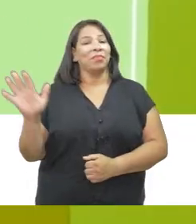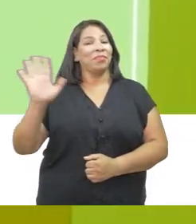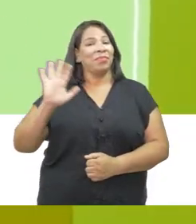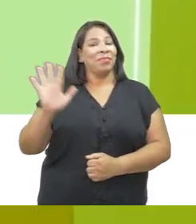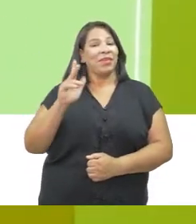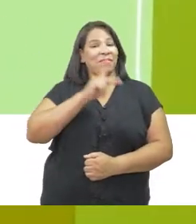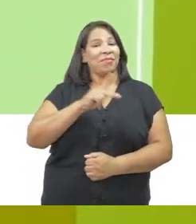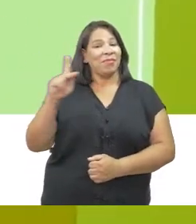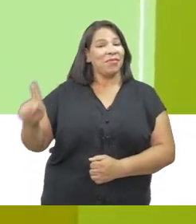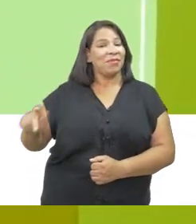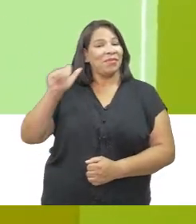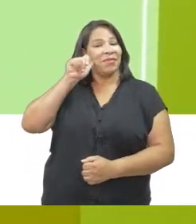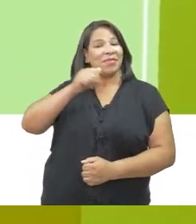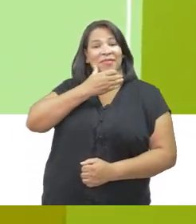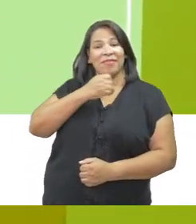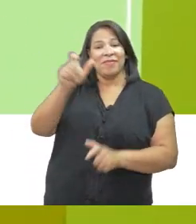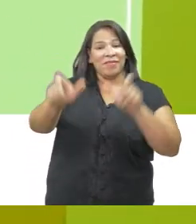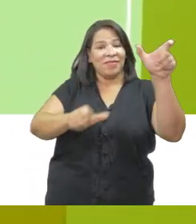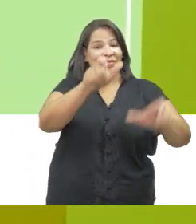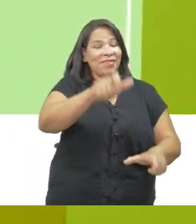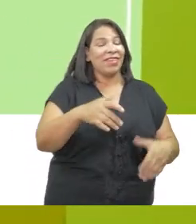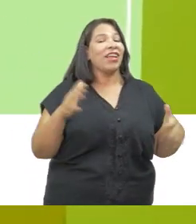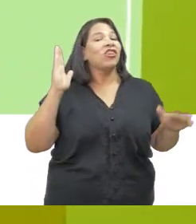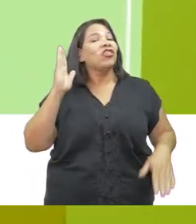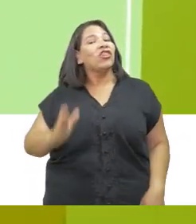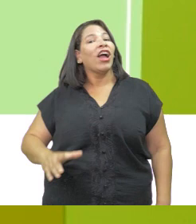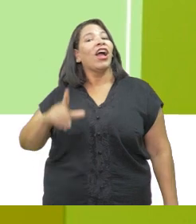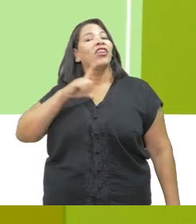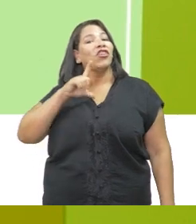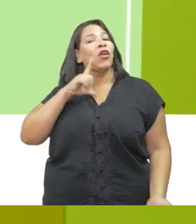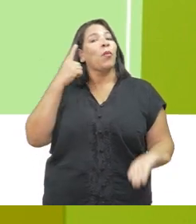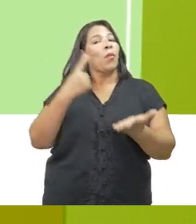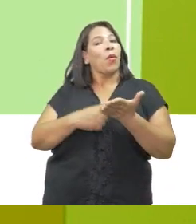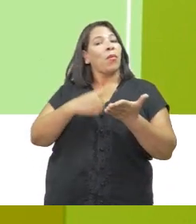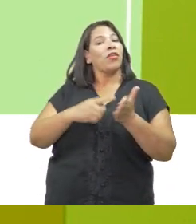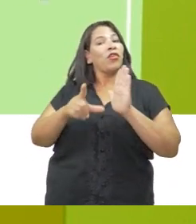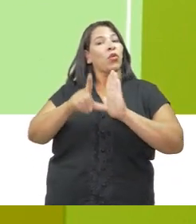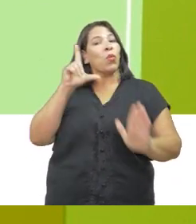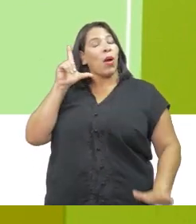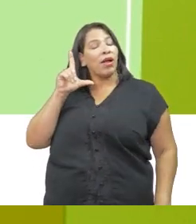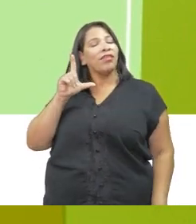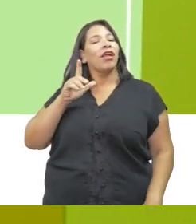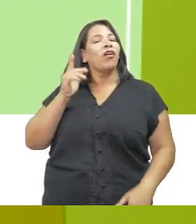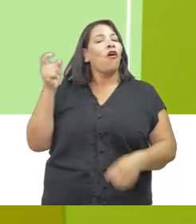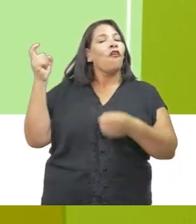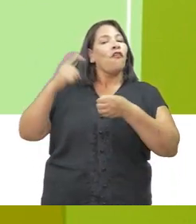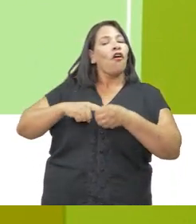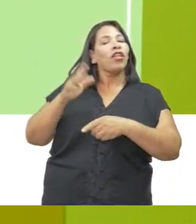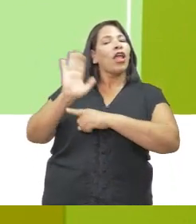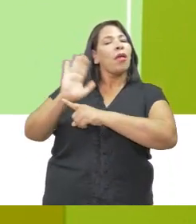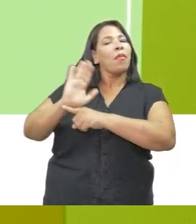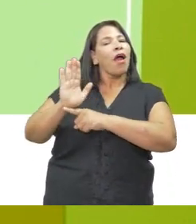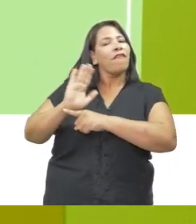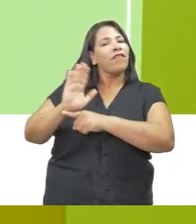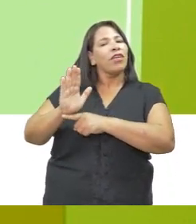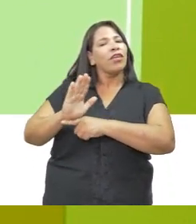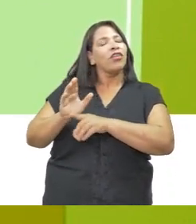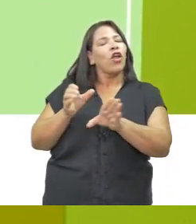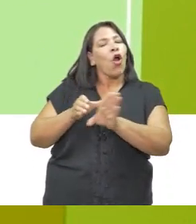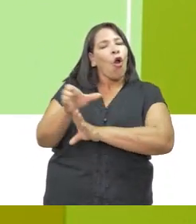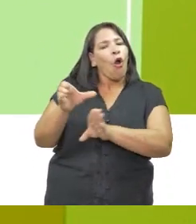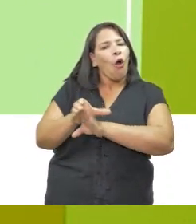Olá, professor e professor! Como já tinha prometido, voltei para dar continuidade à nossa série de vídeos,